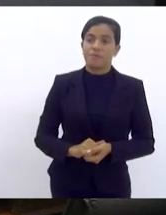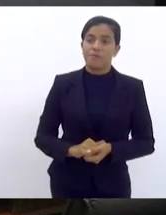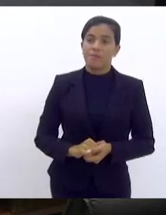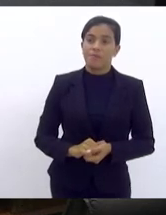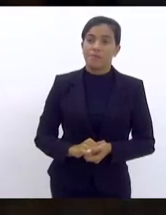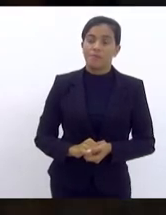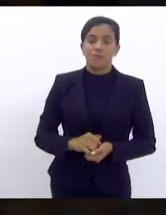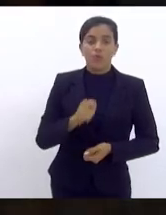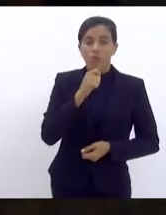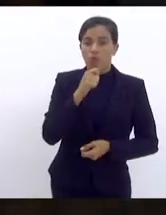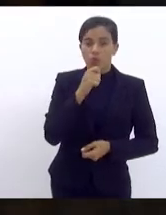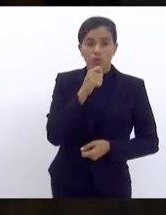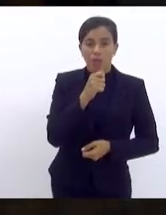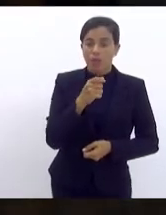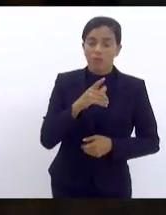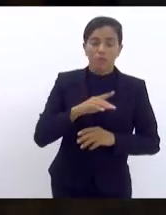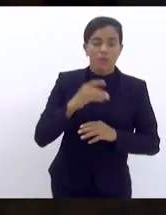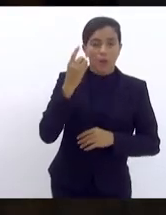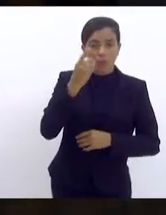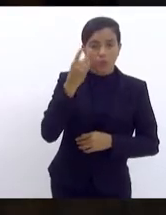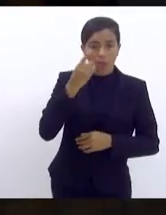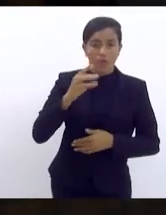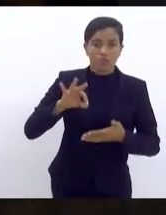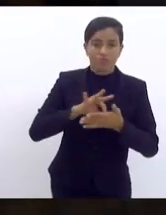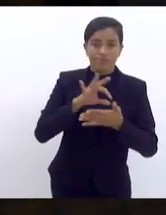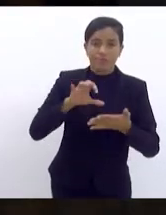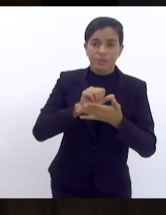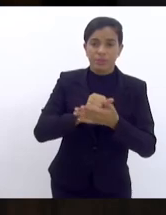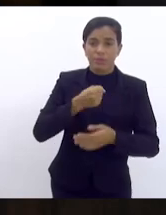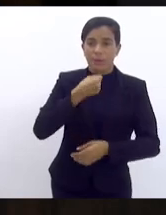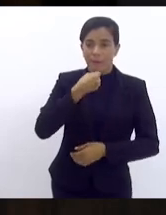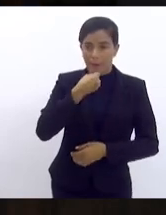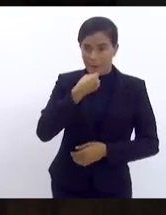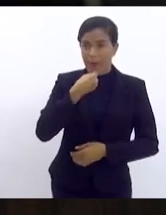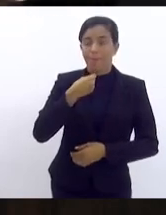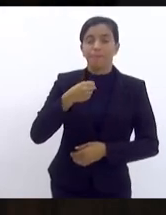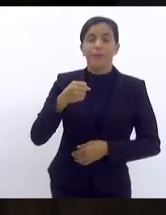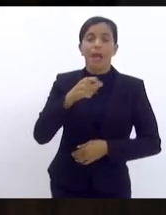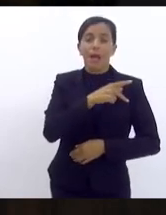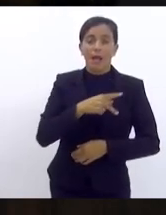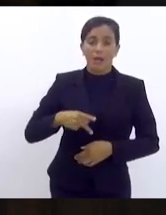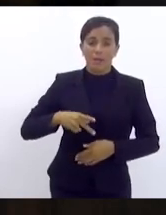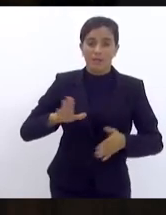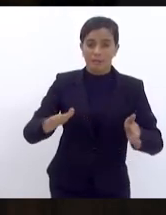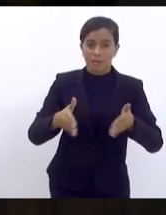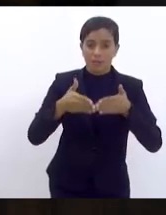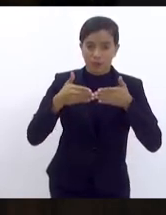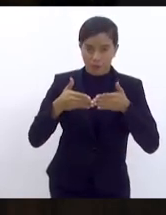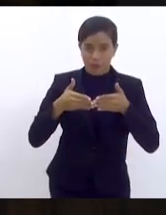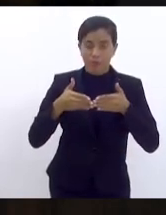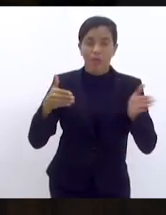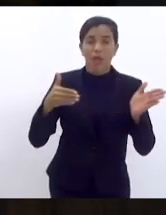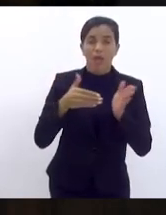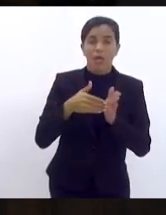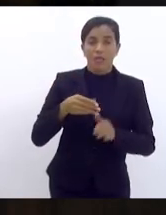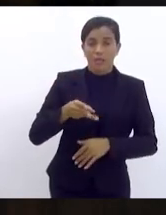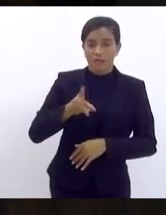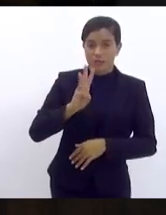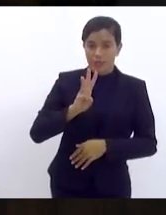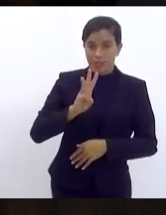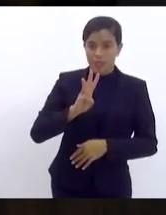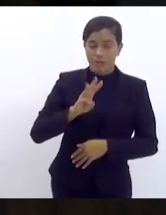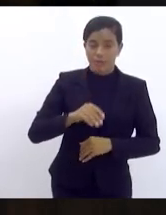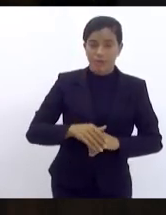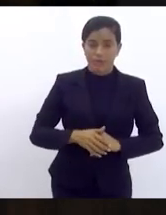não havendo mais oradores inscritos a presidência suspende os trabalhos até as 15 horas